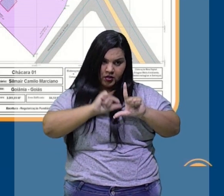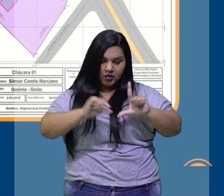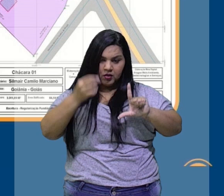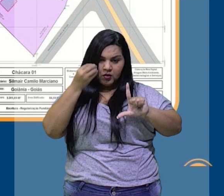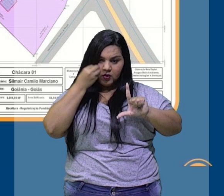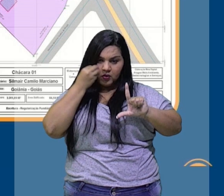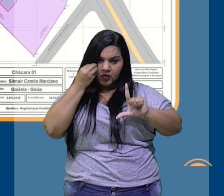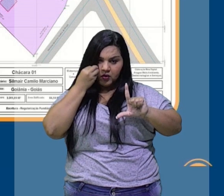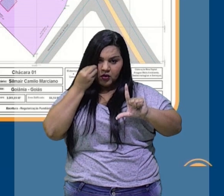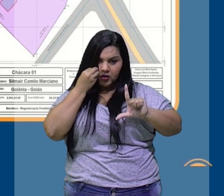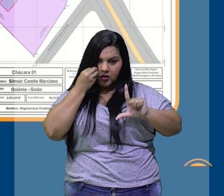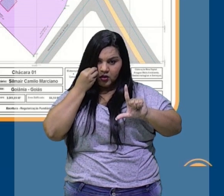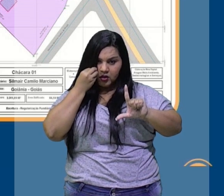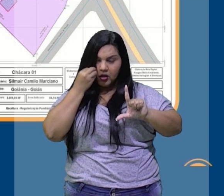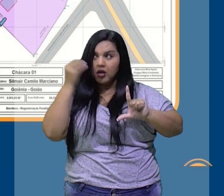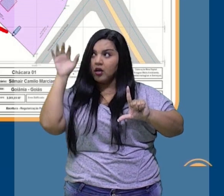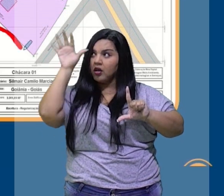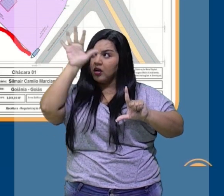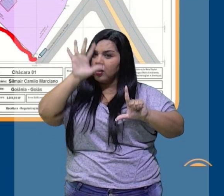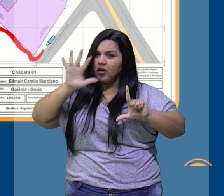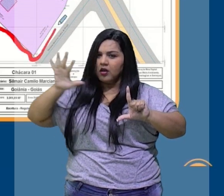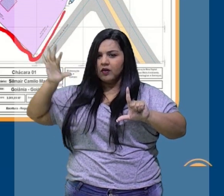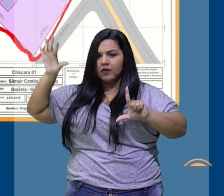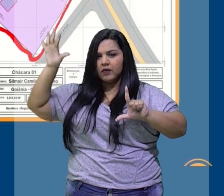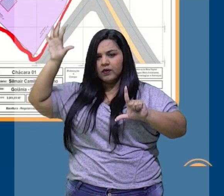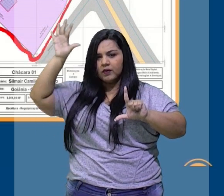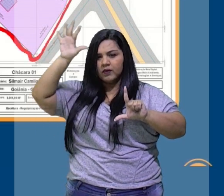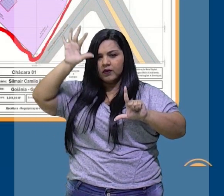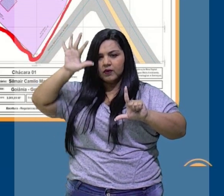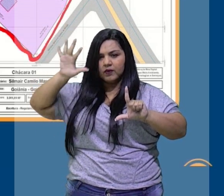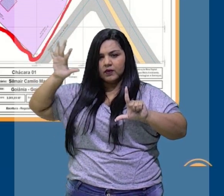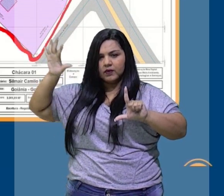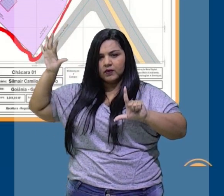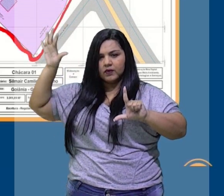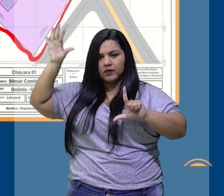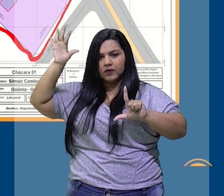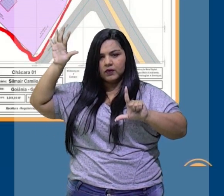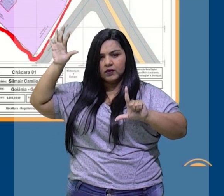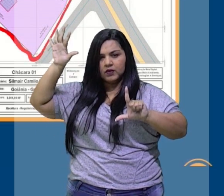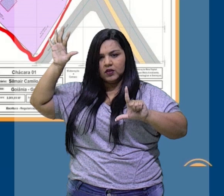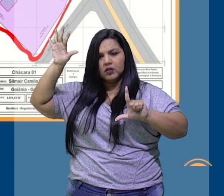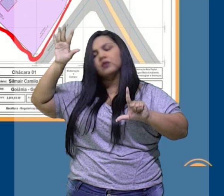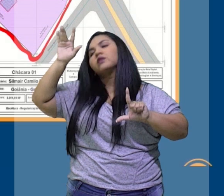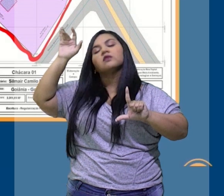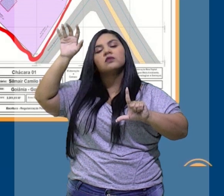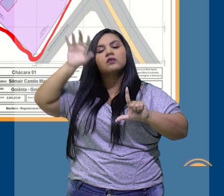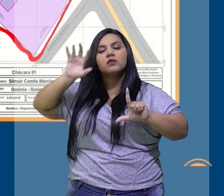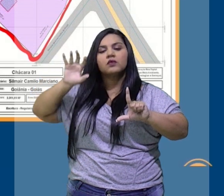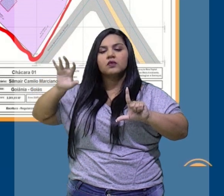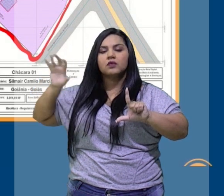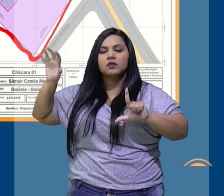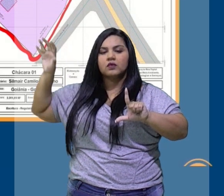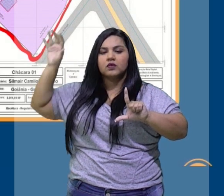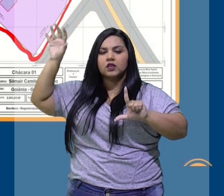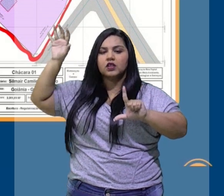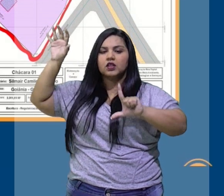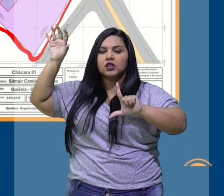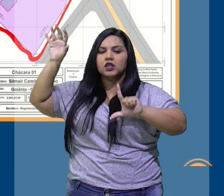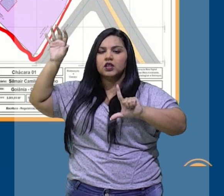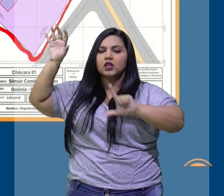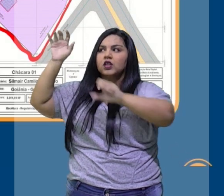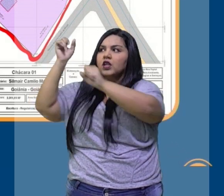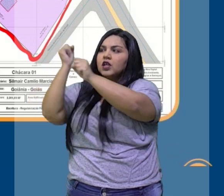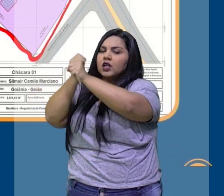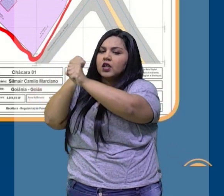observar. Essa área aqui, olha, que está aqui representada, nós temos a área construída, né? A área